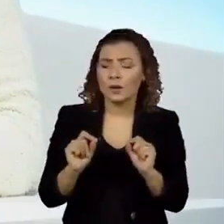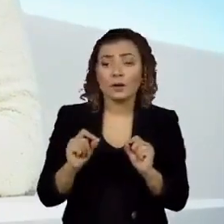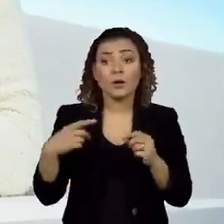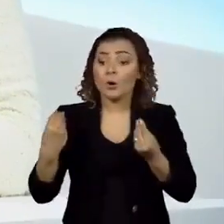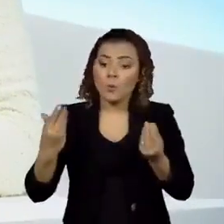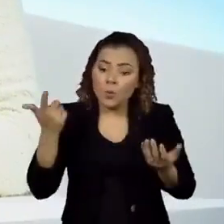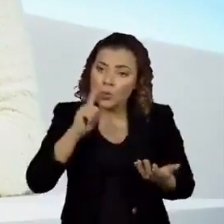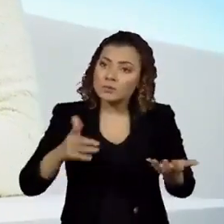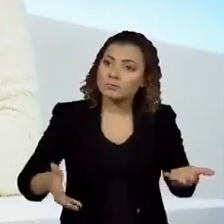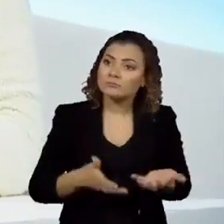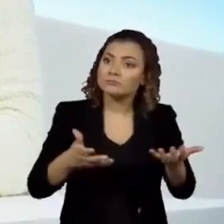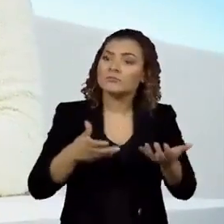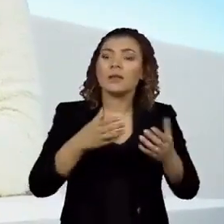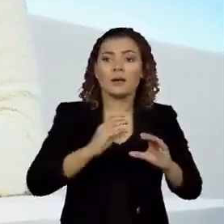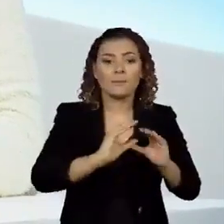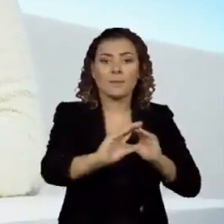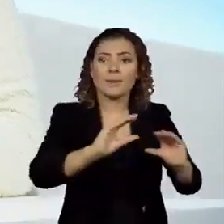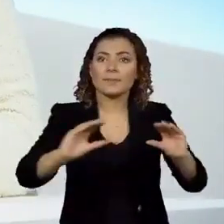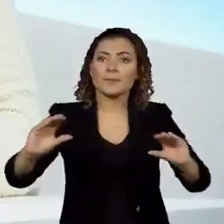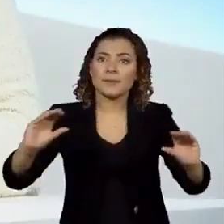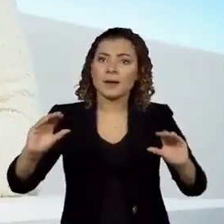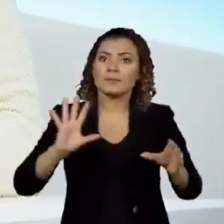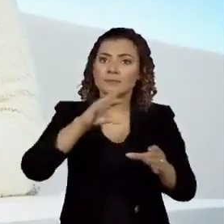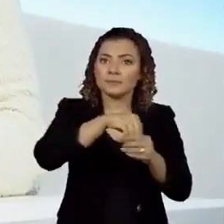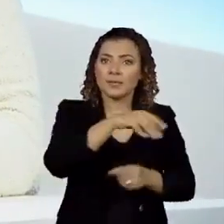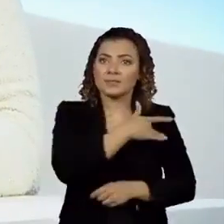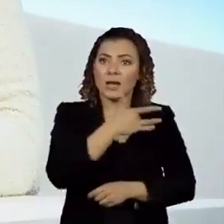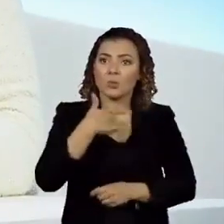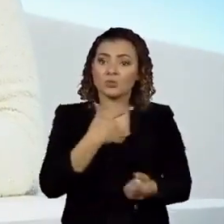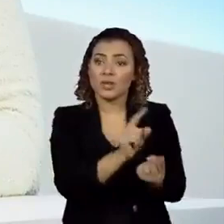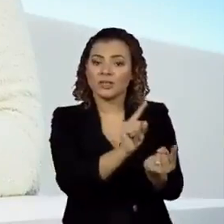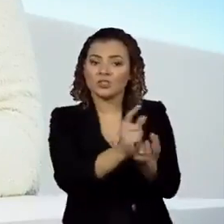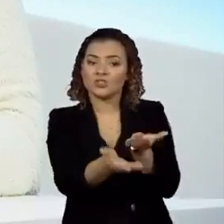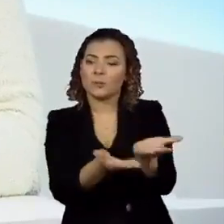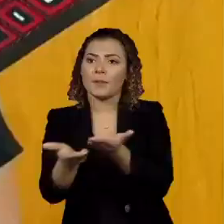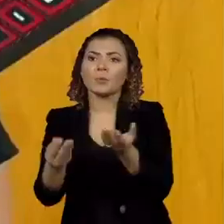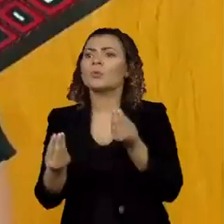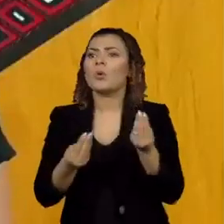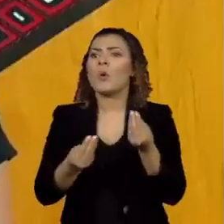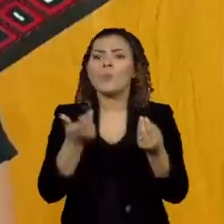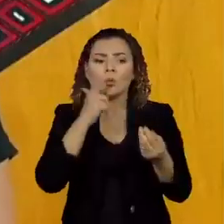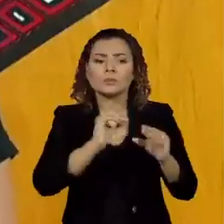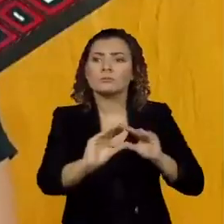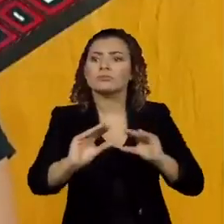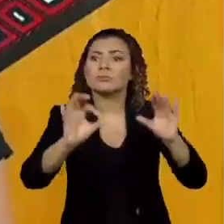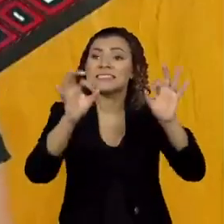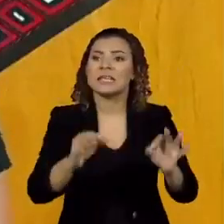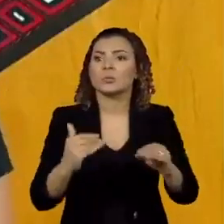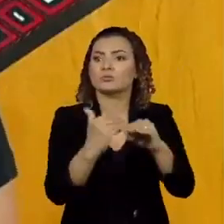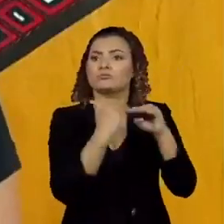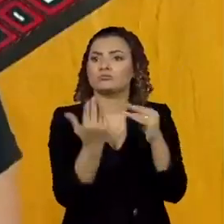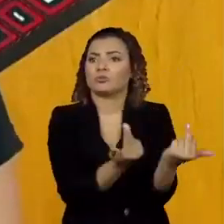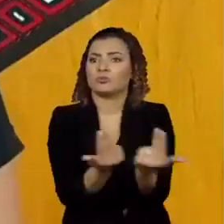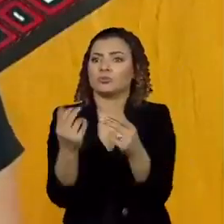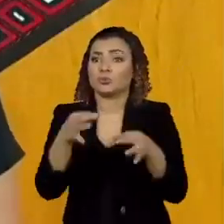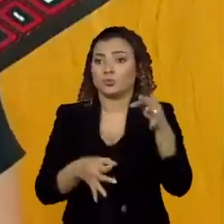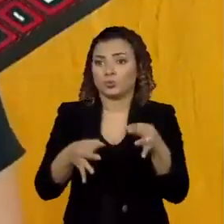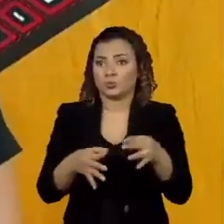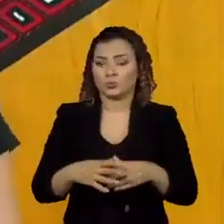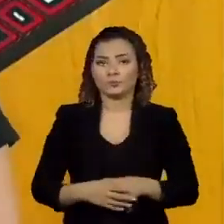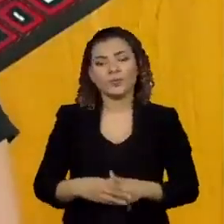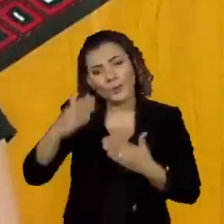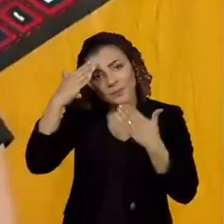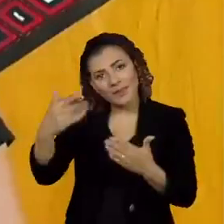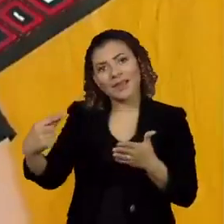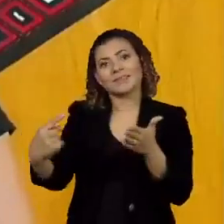precisa potencializar a distribuição da riqueza que é a saúde e o acesso a essa saúde? Obrigada, Semanha. Super obrigada